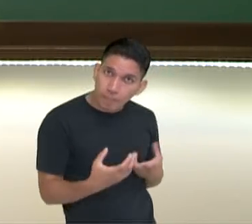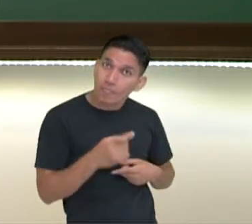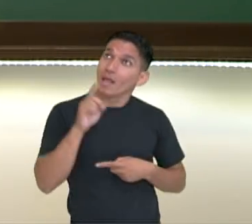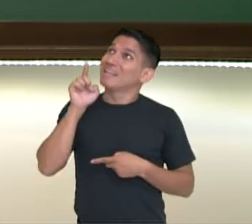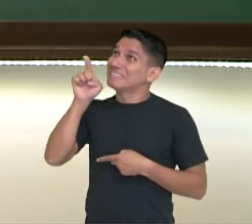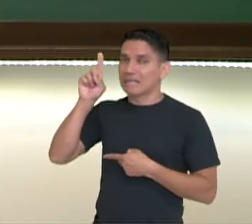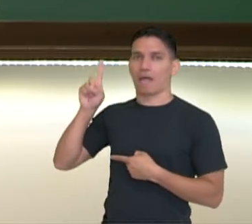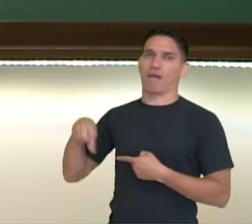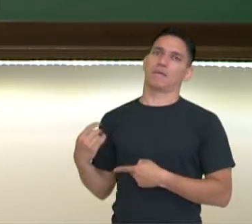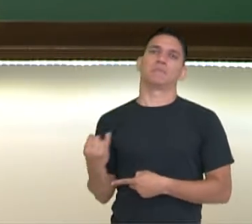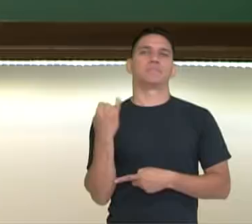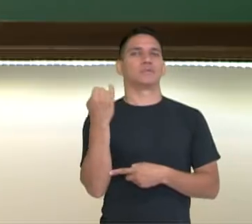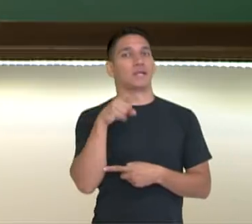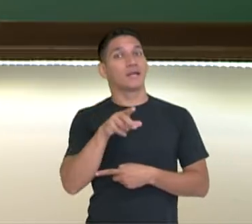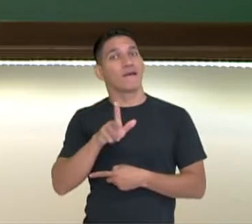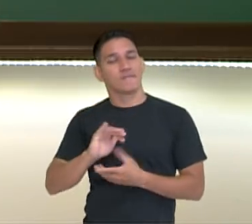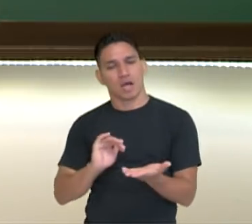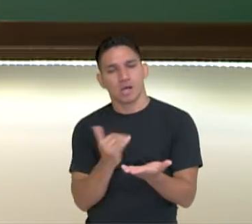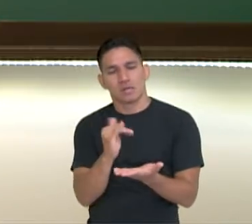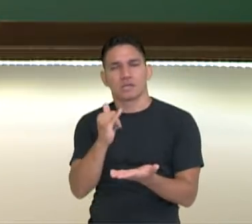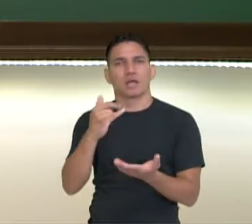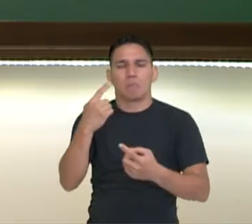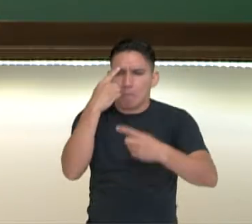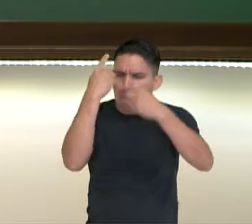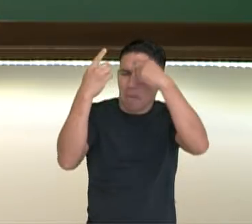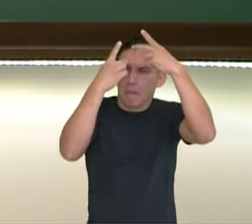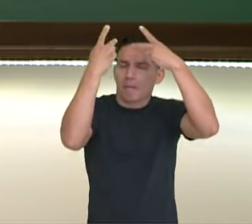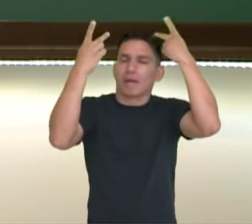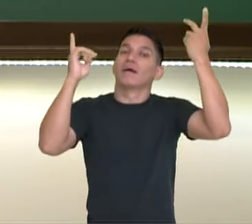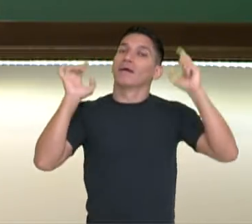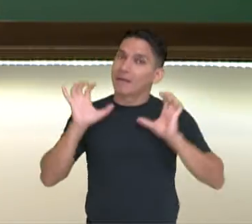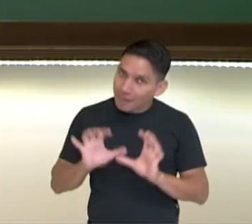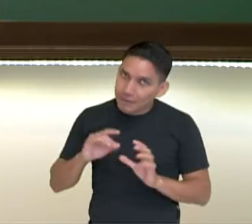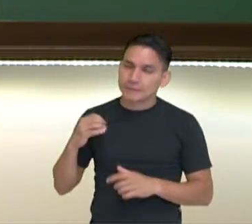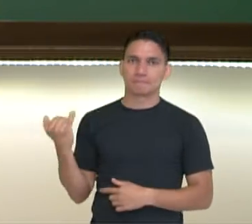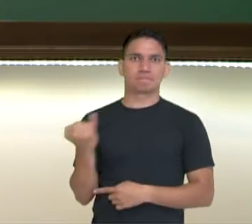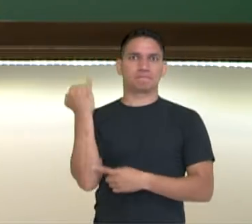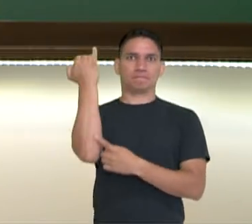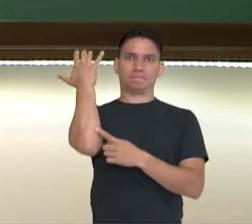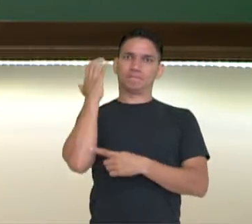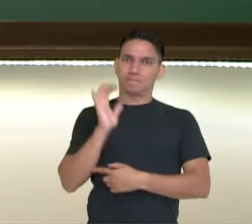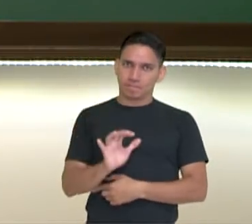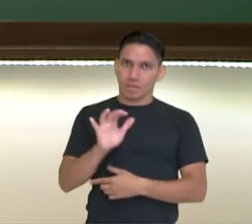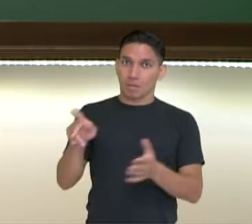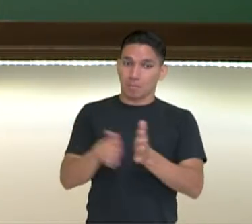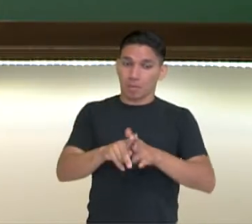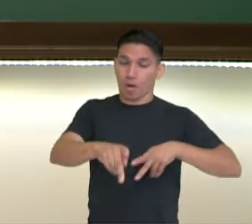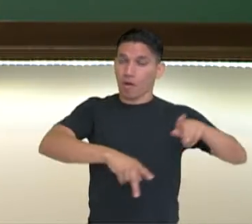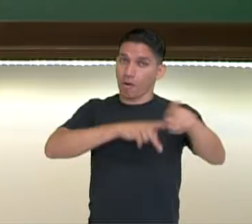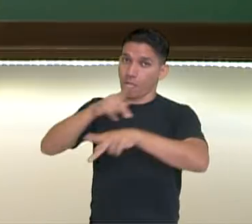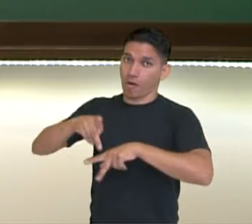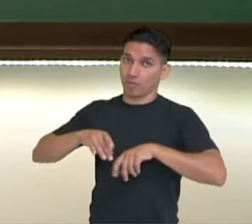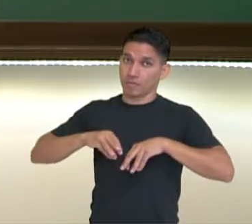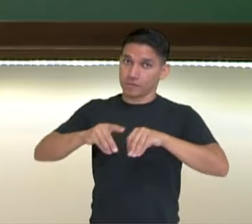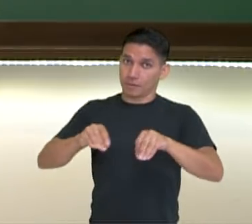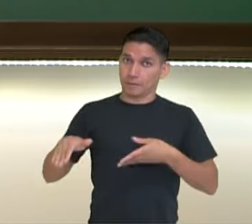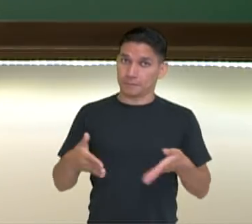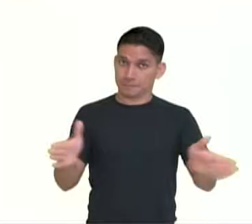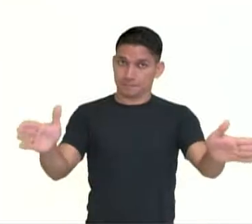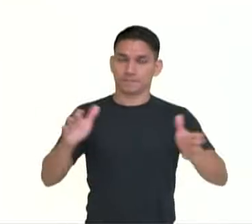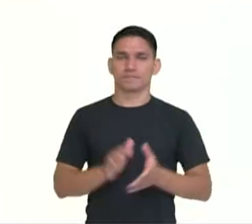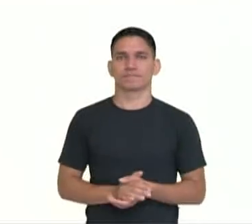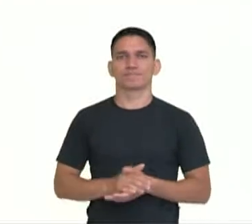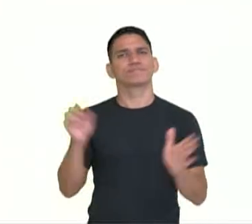muito importante e eles vão desenvolver aí uma astronomia riquíssima, esses povos da Mesopotâmia. Então vamos para o